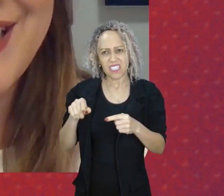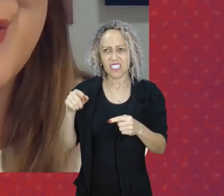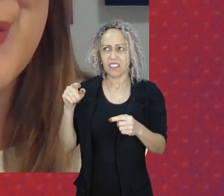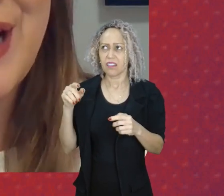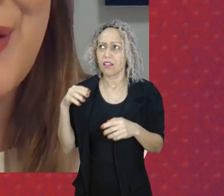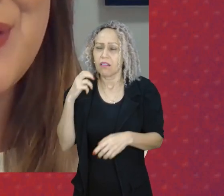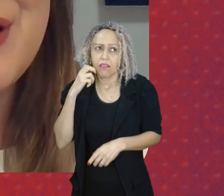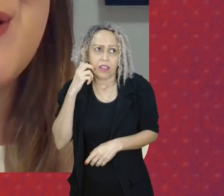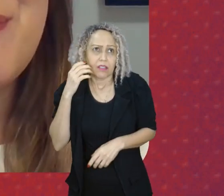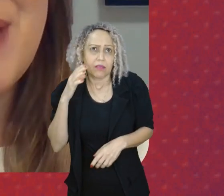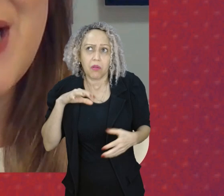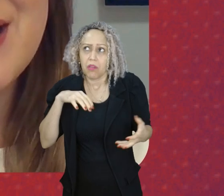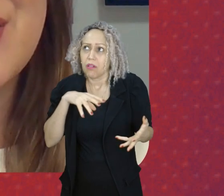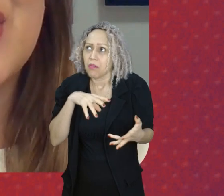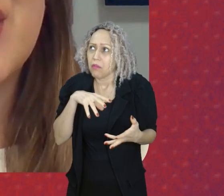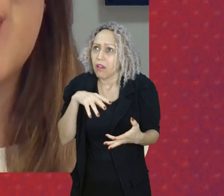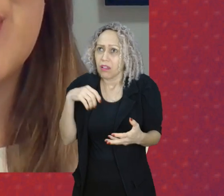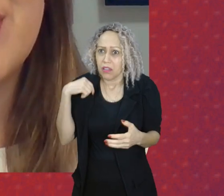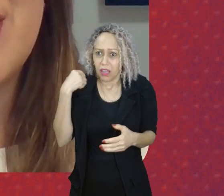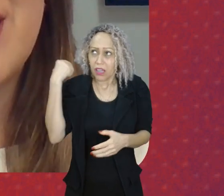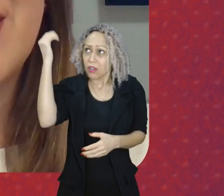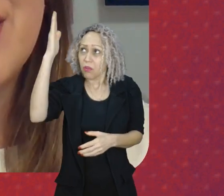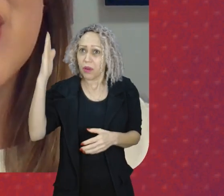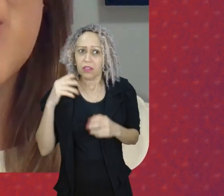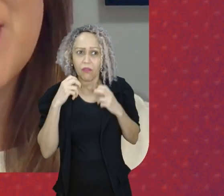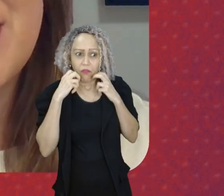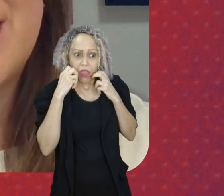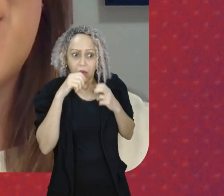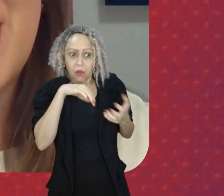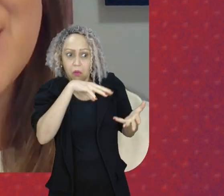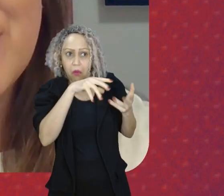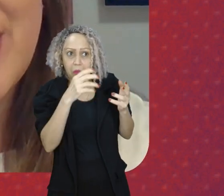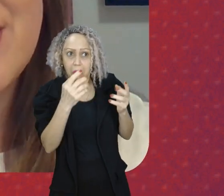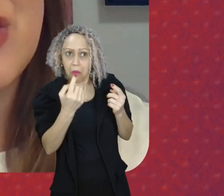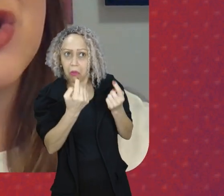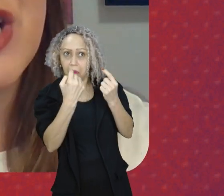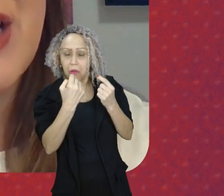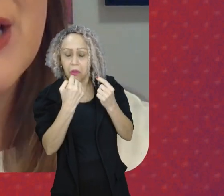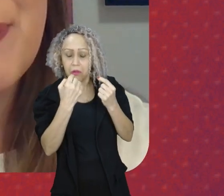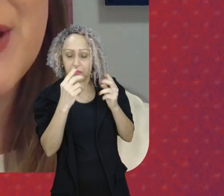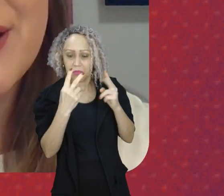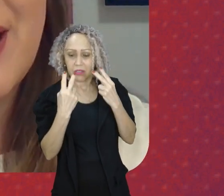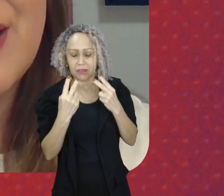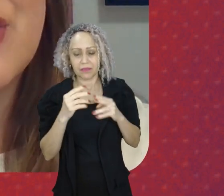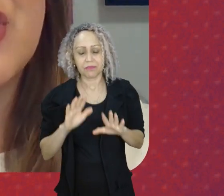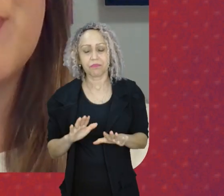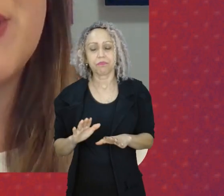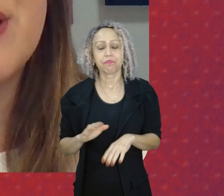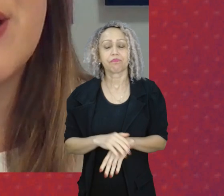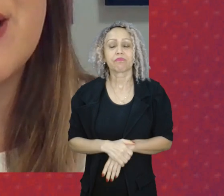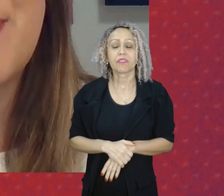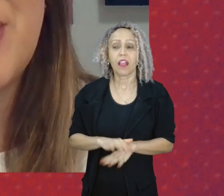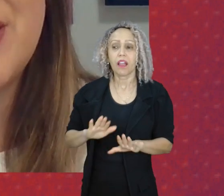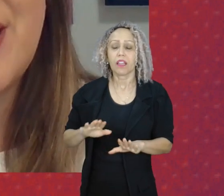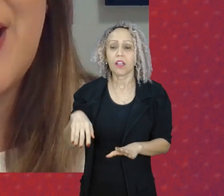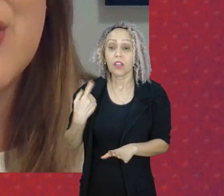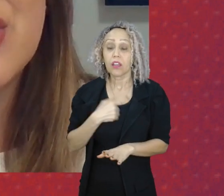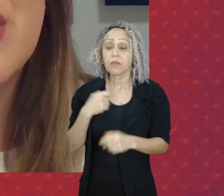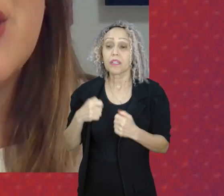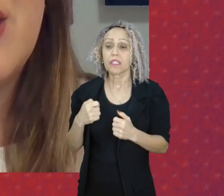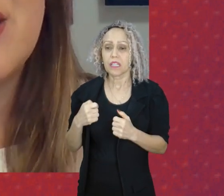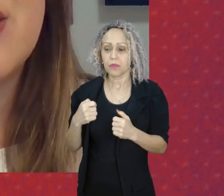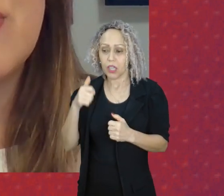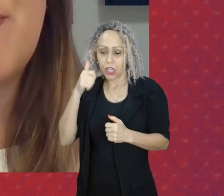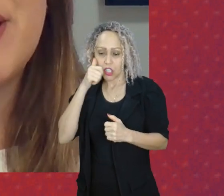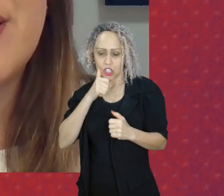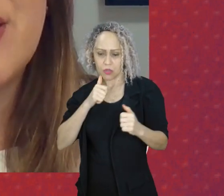vergonha internacional, mas a gente tem que considerar que, além de a gente precisar ter mais mulheres, a gente chegar na paridade, a gente precisa que essa